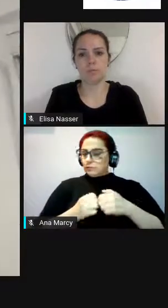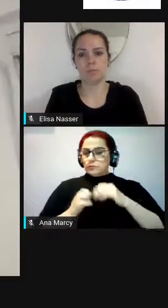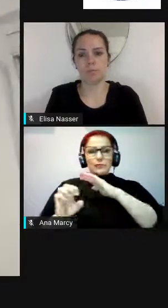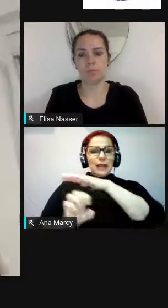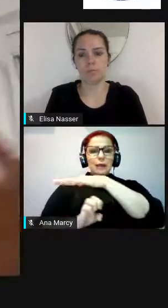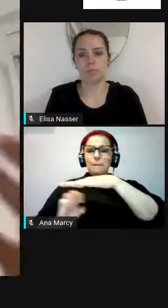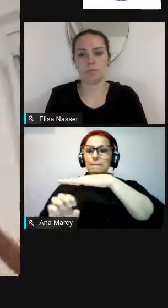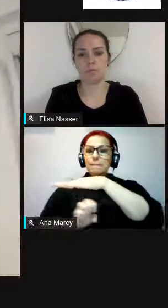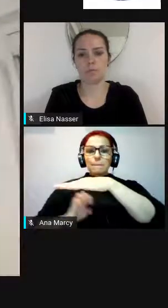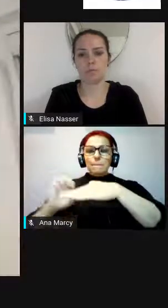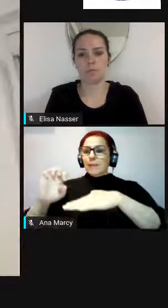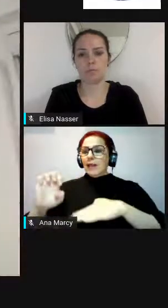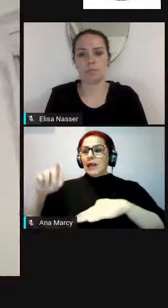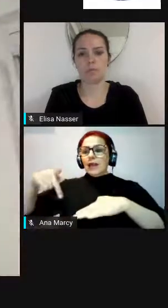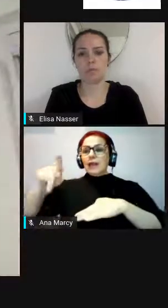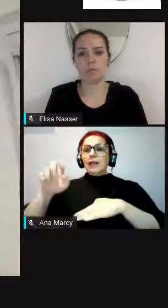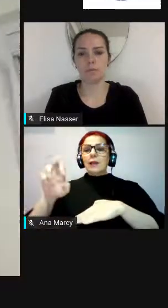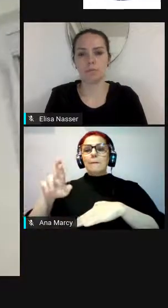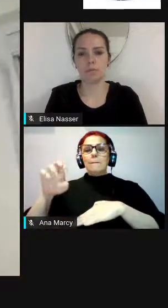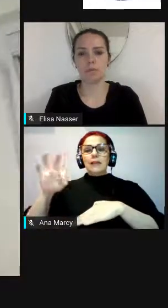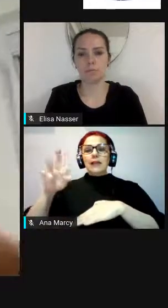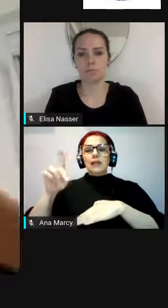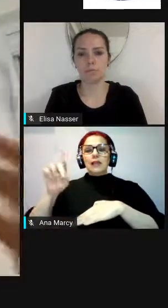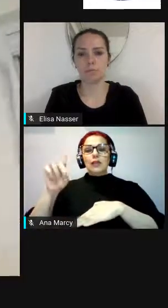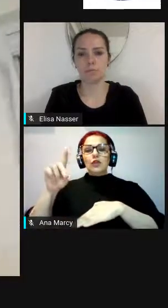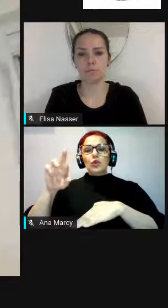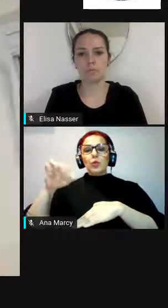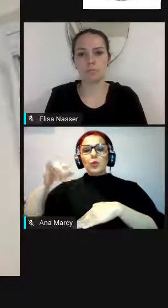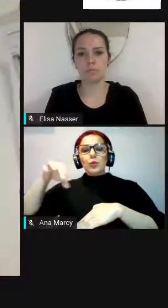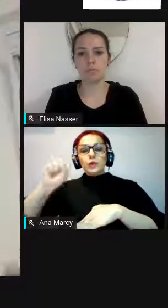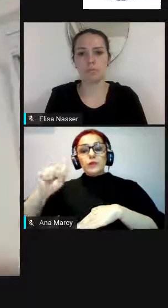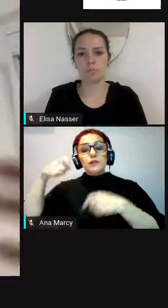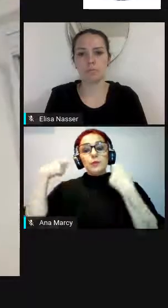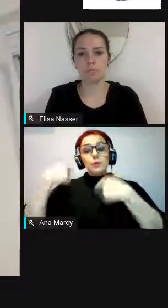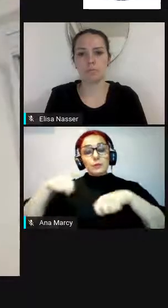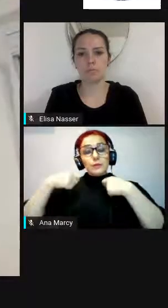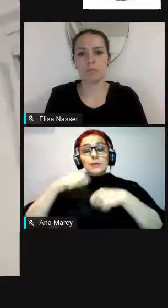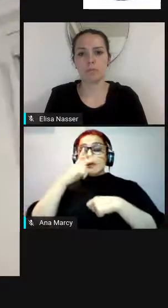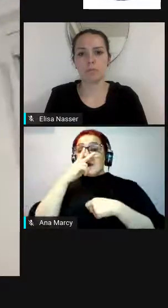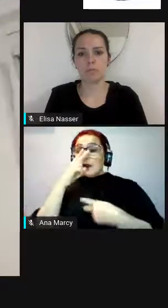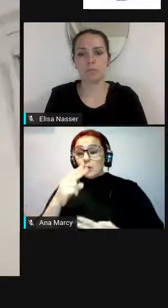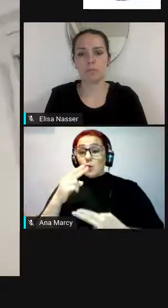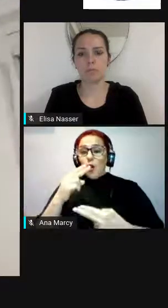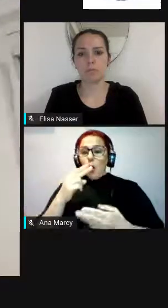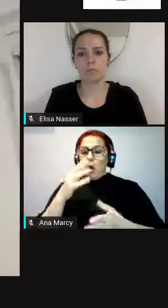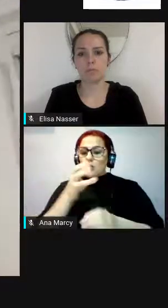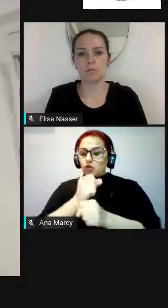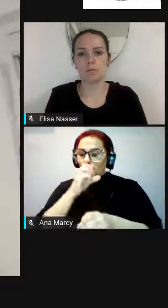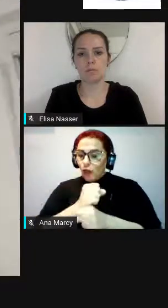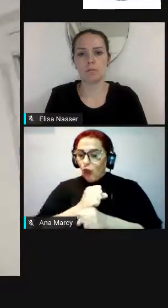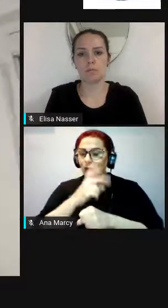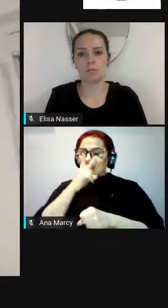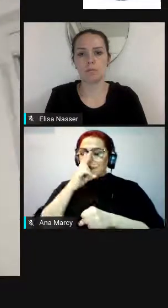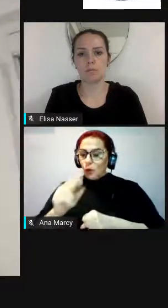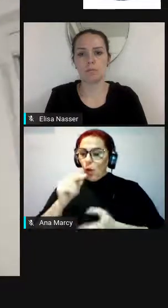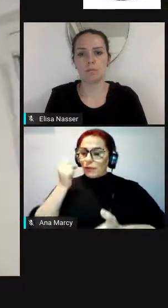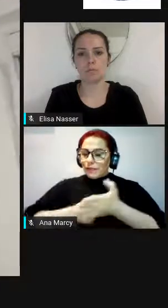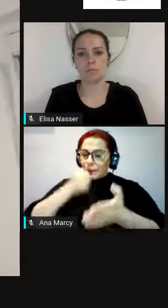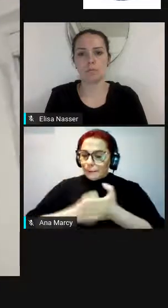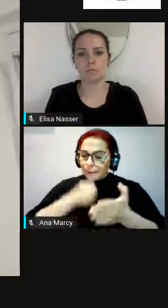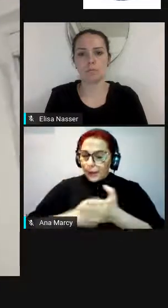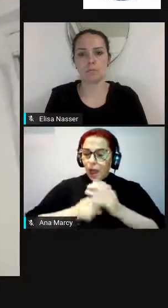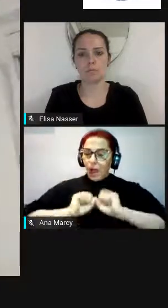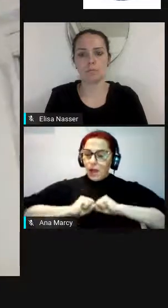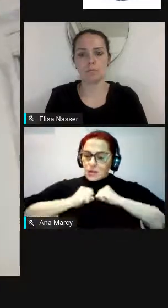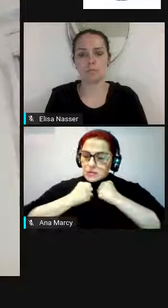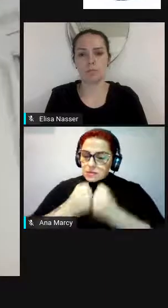dedicação assim como ingressaram concurso assim como procurar um emprego assim como tirar boas notas na gradação é uma parada que requerem